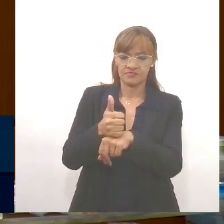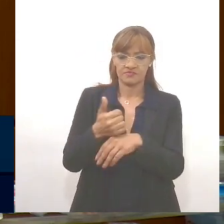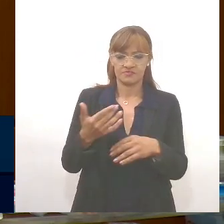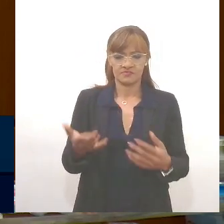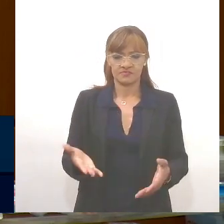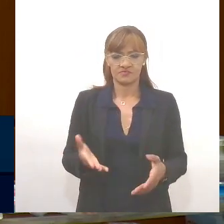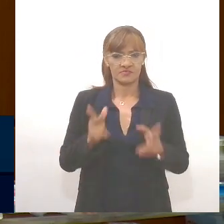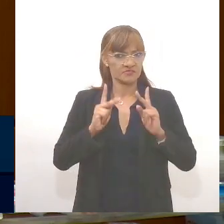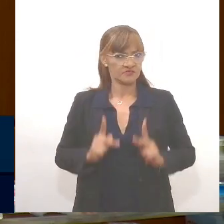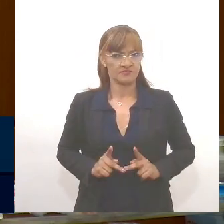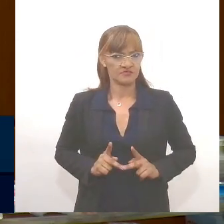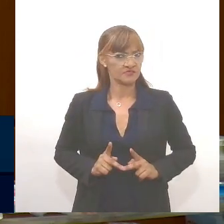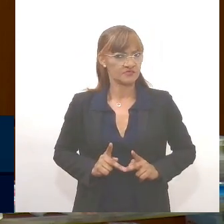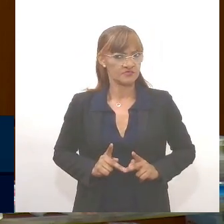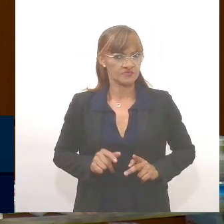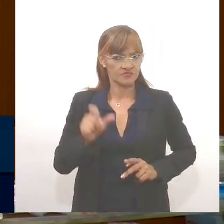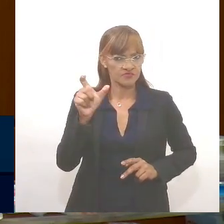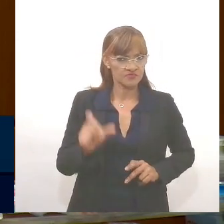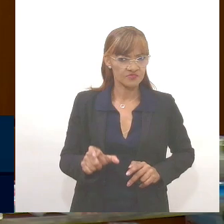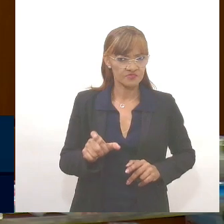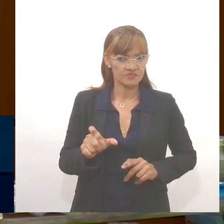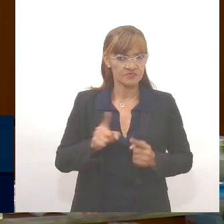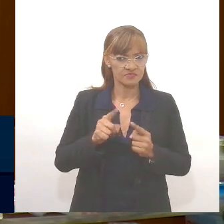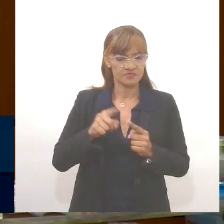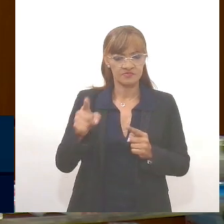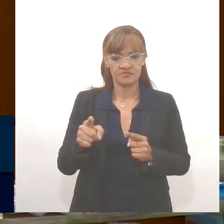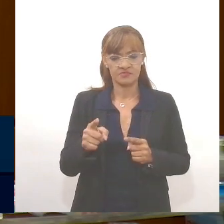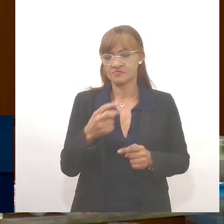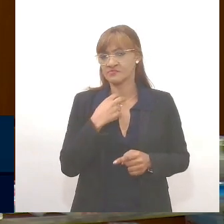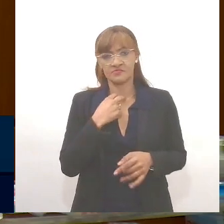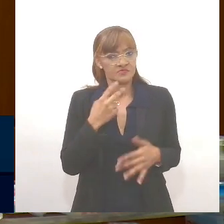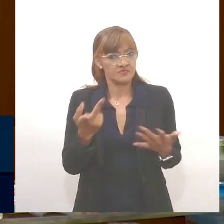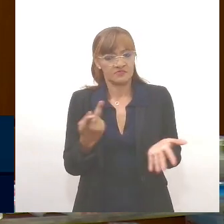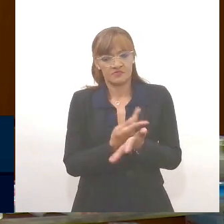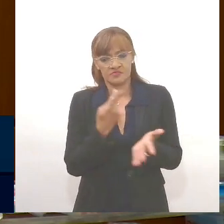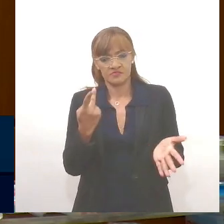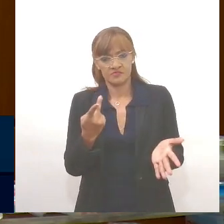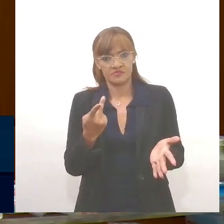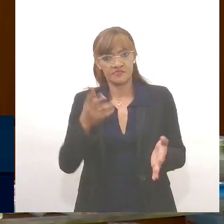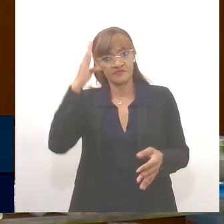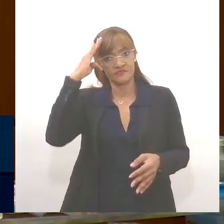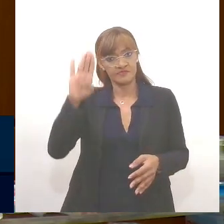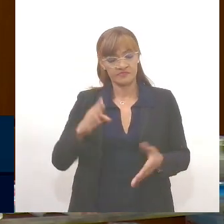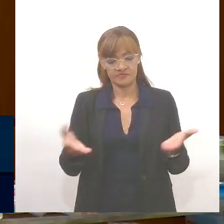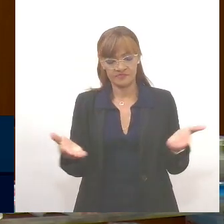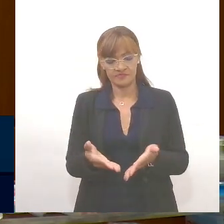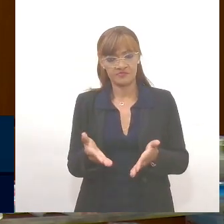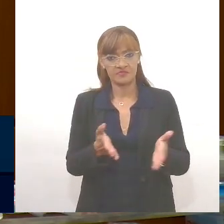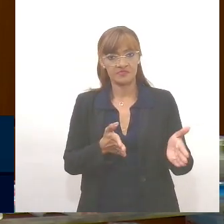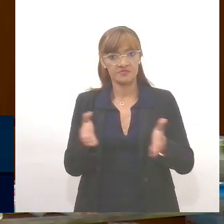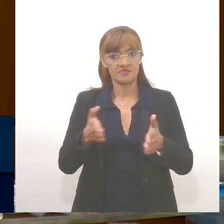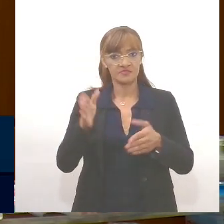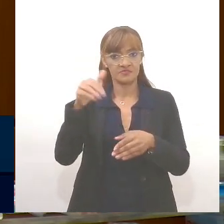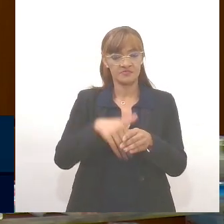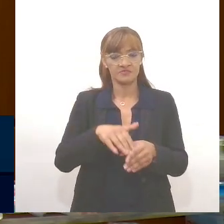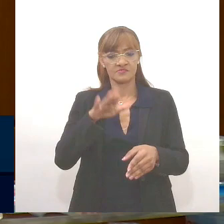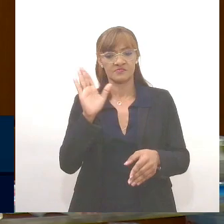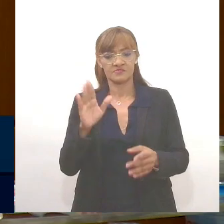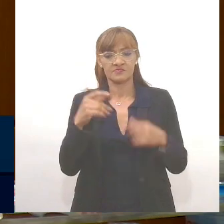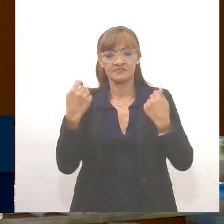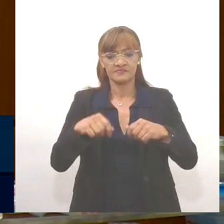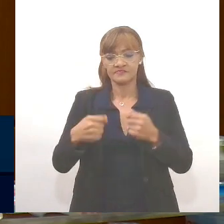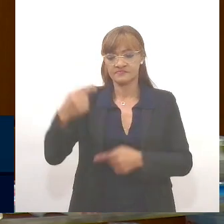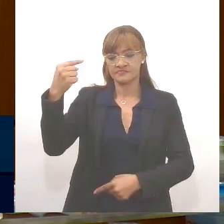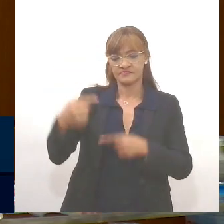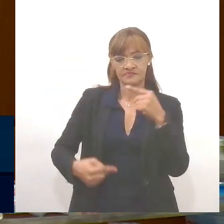acontecer jamais principalmente nemum período né de eleição que o diálogo deve ser priorizado que